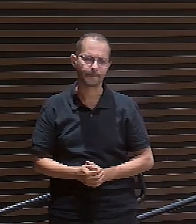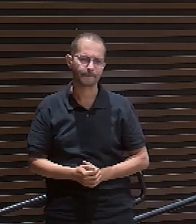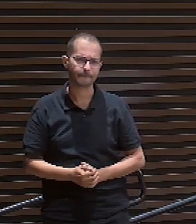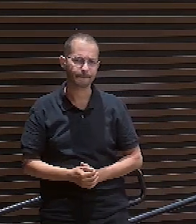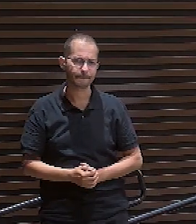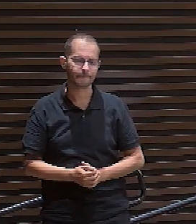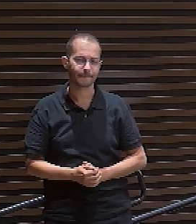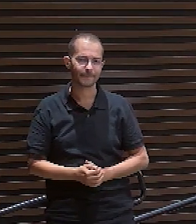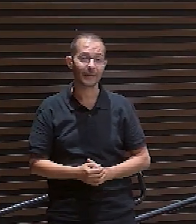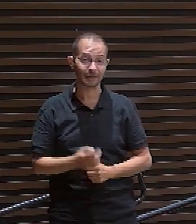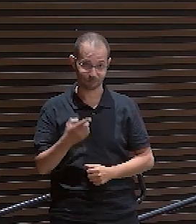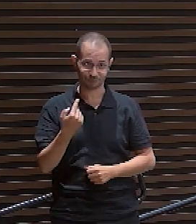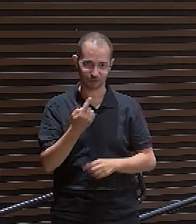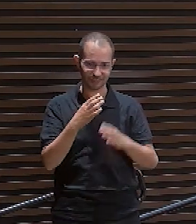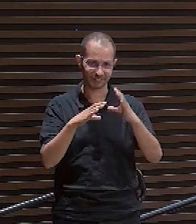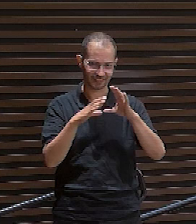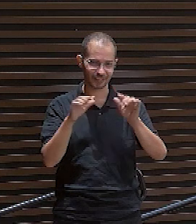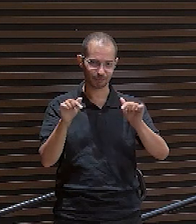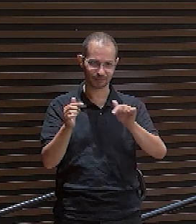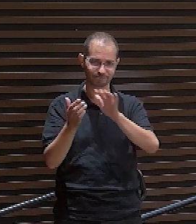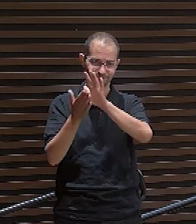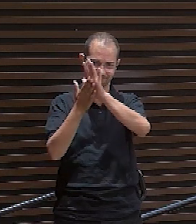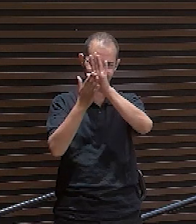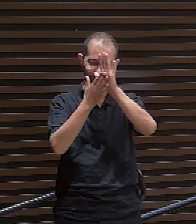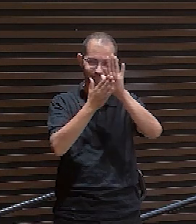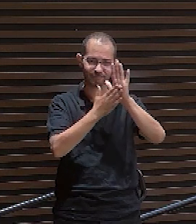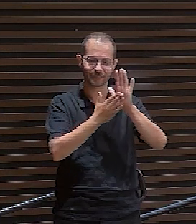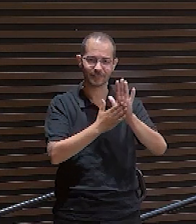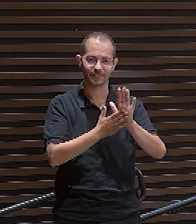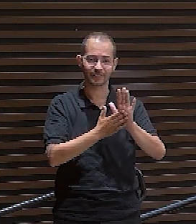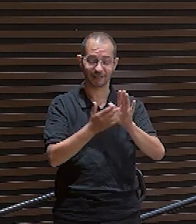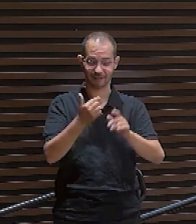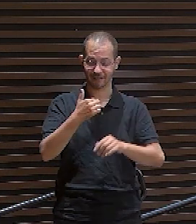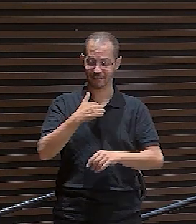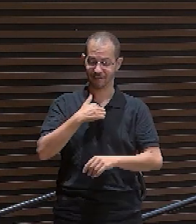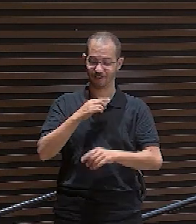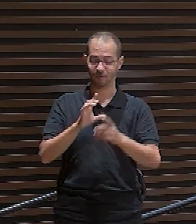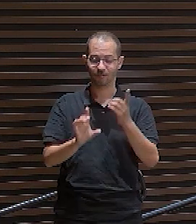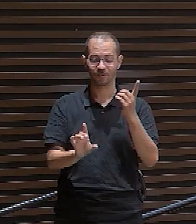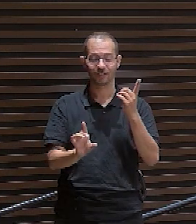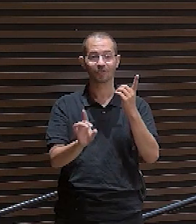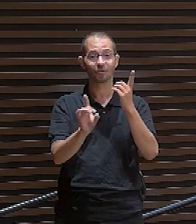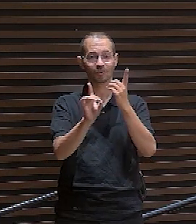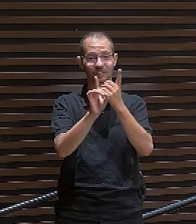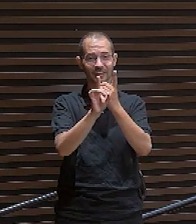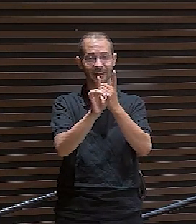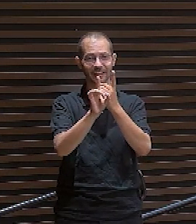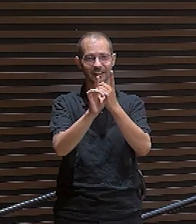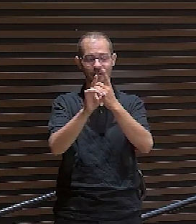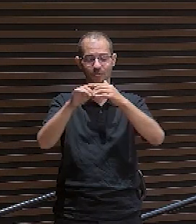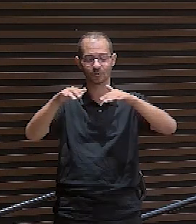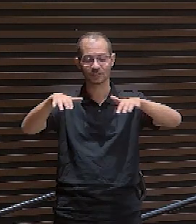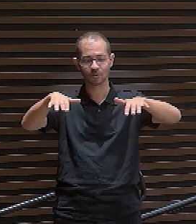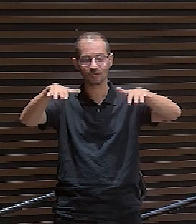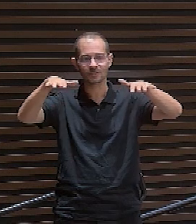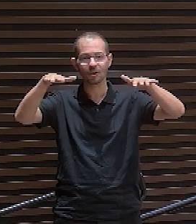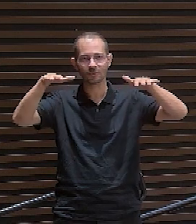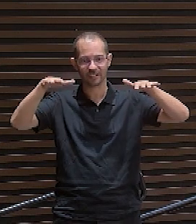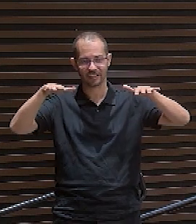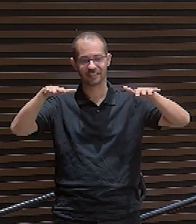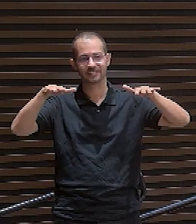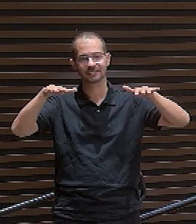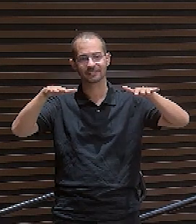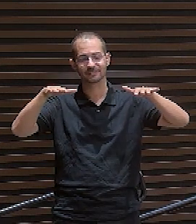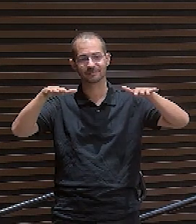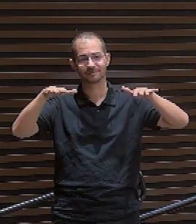Nós cantamos ainda há pouco, eu encontrei os teus altares.